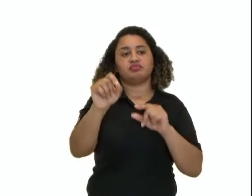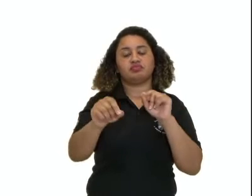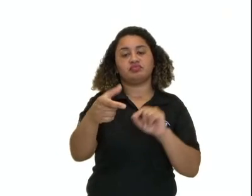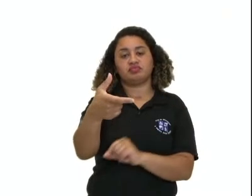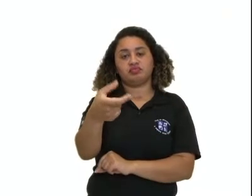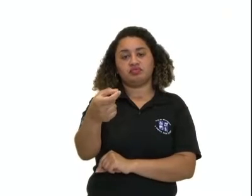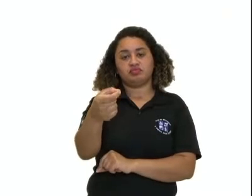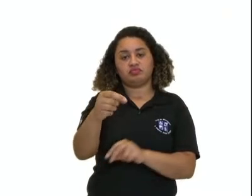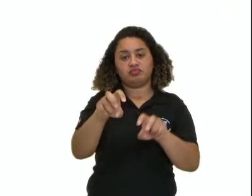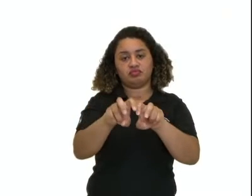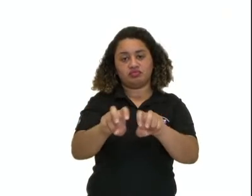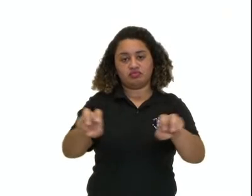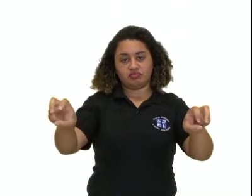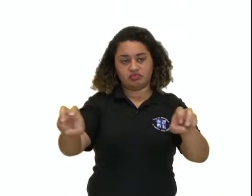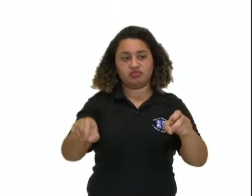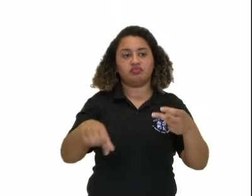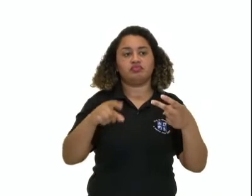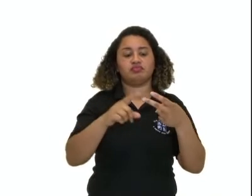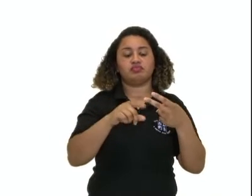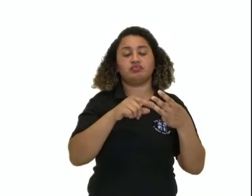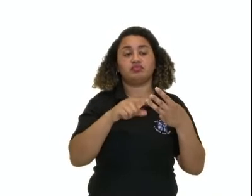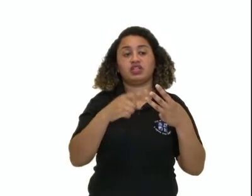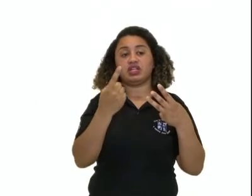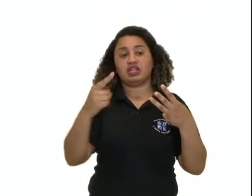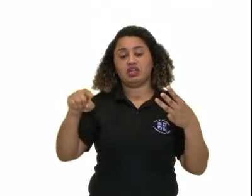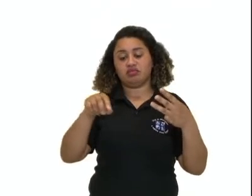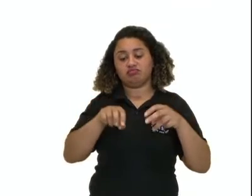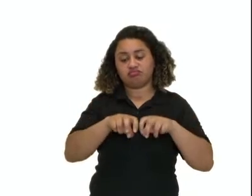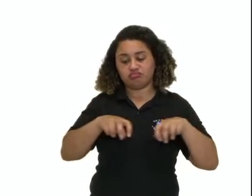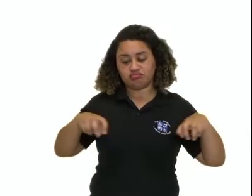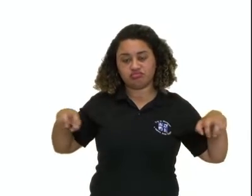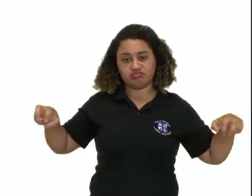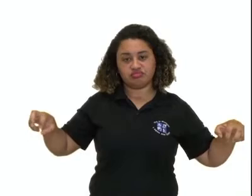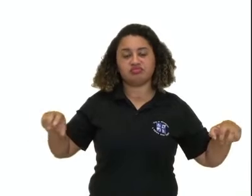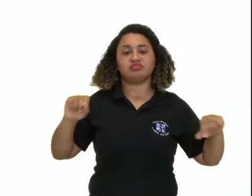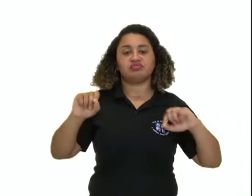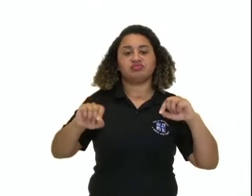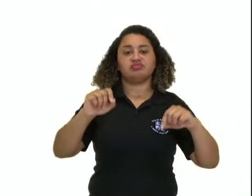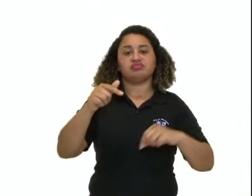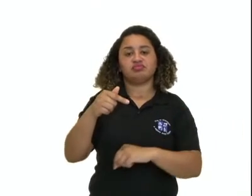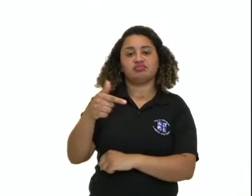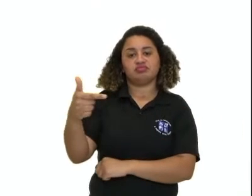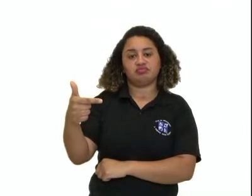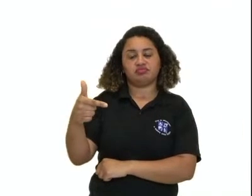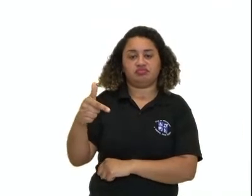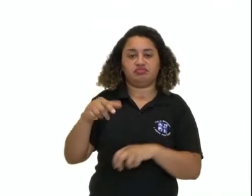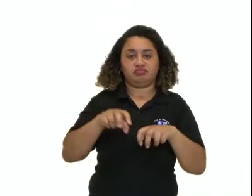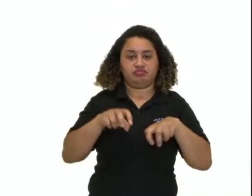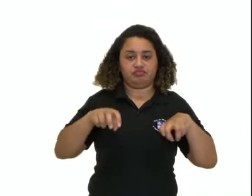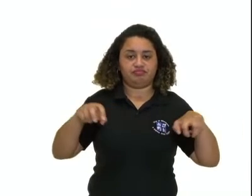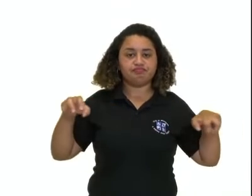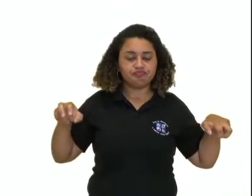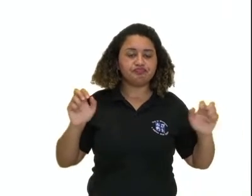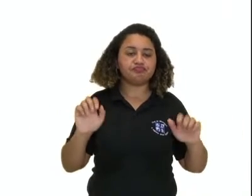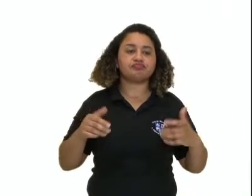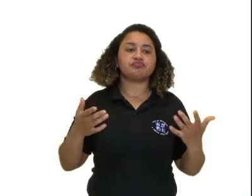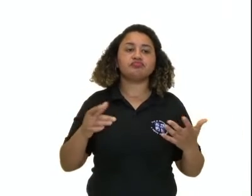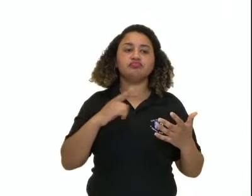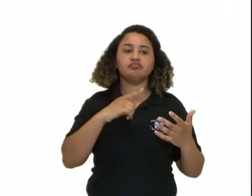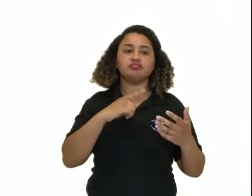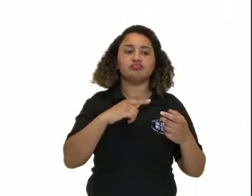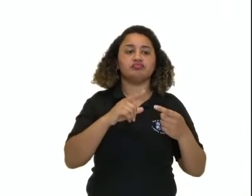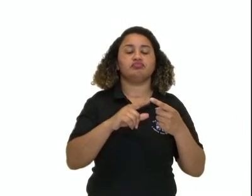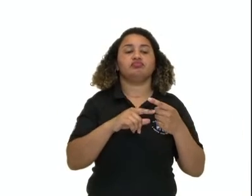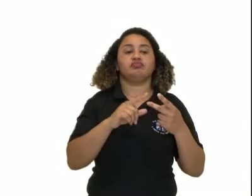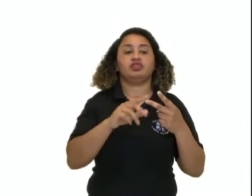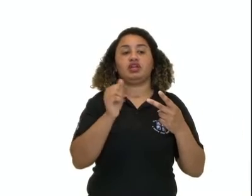20 poltronas. E na última fila, na 14ª fila, 72 poltronas. Então, eu tenho primeiro